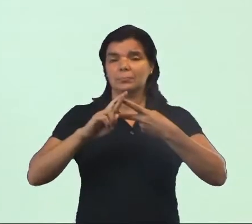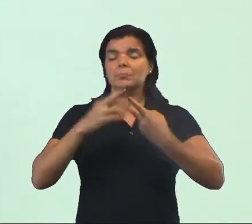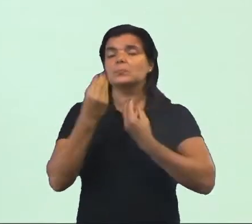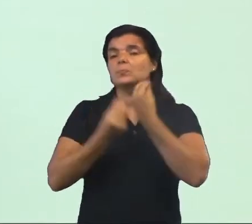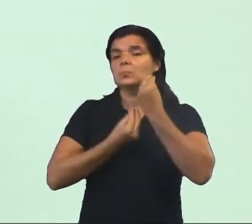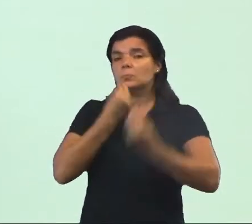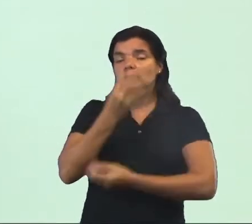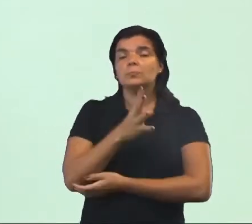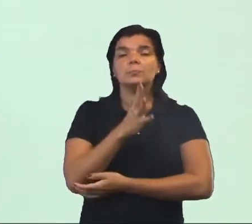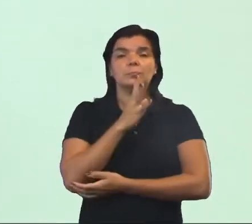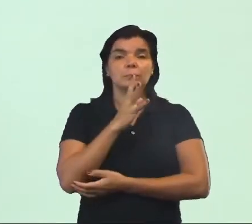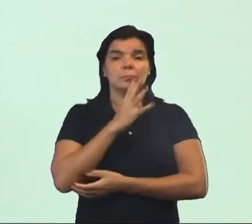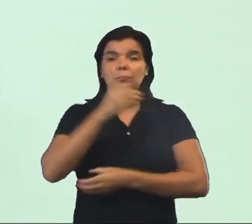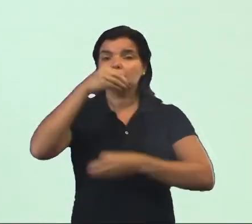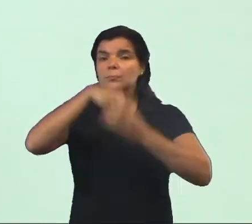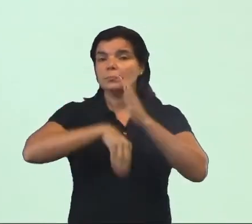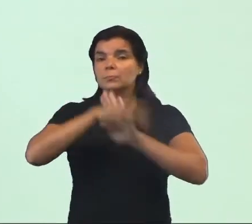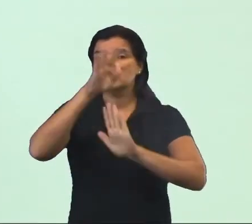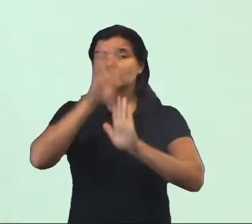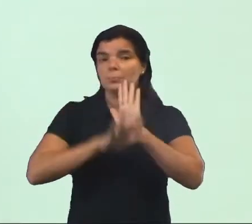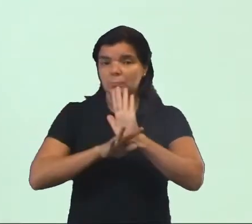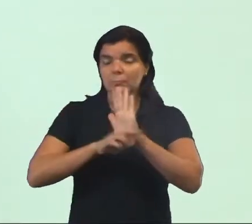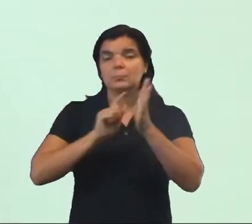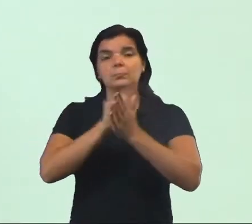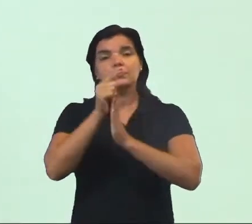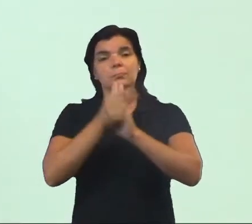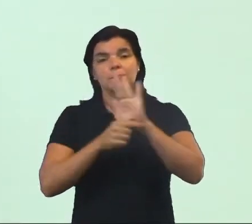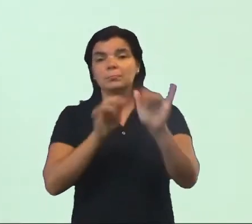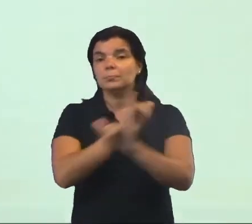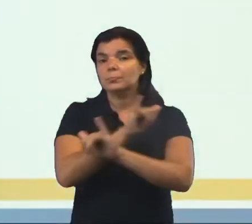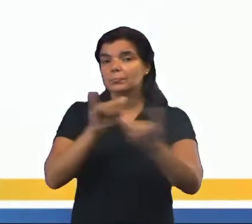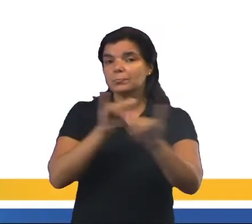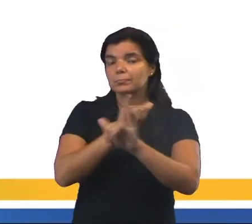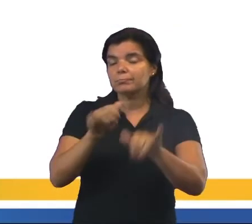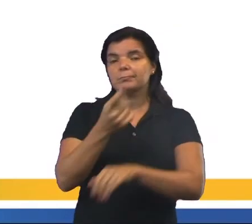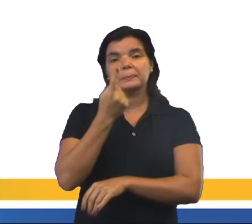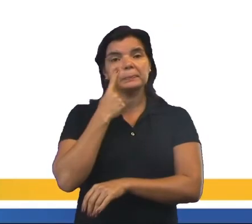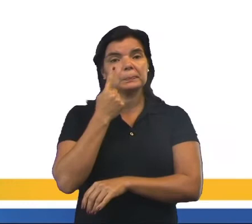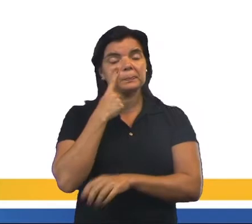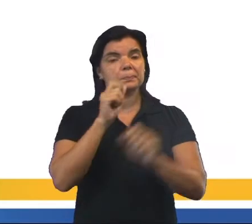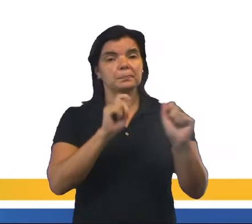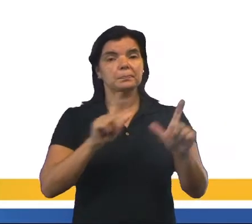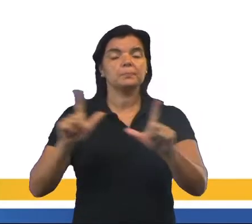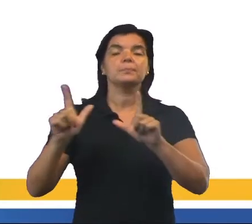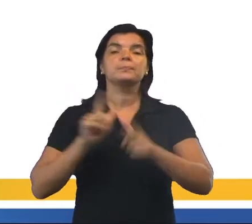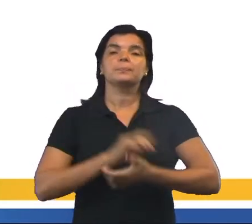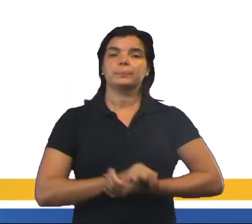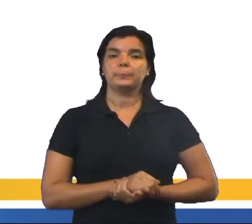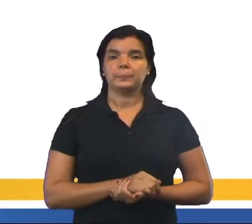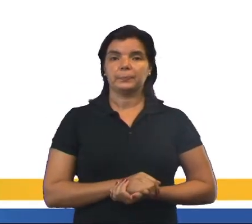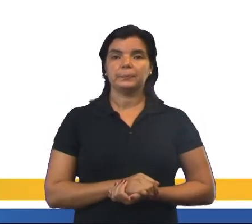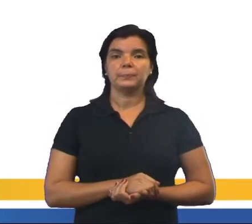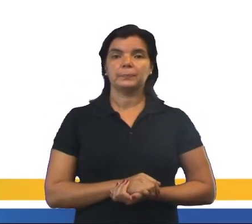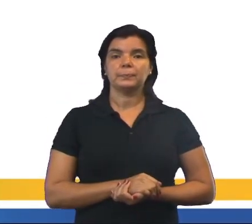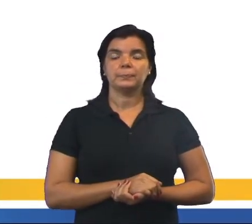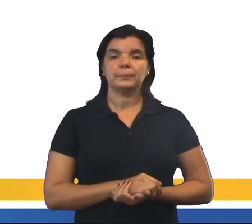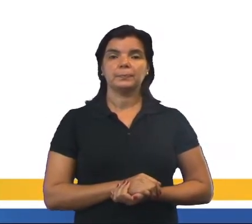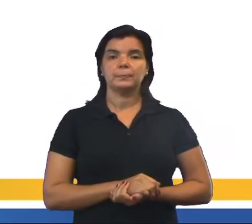é que a gente vai reconhecer esses recursos no gênero notícia? Vamos lá, acompanhei novamente esse